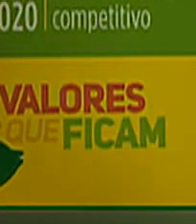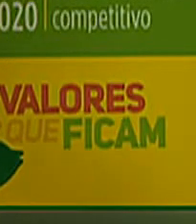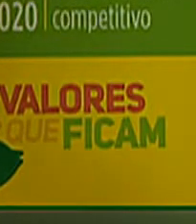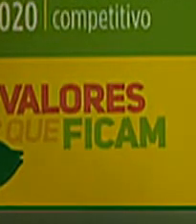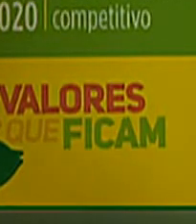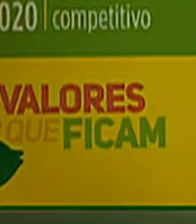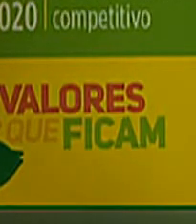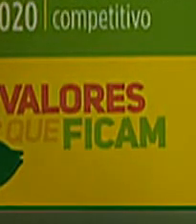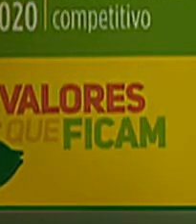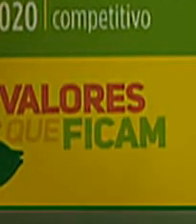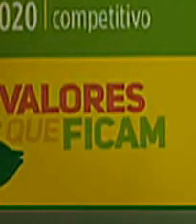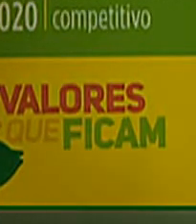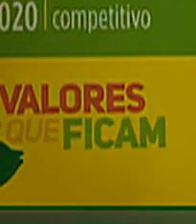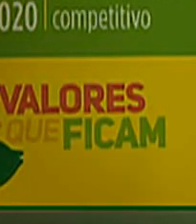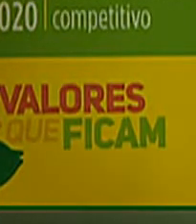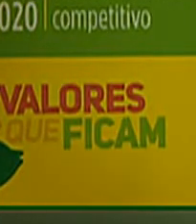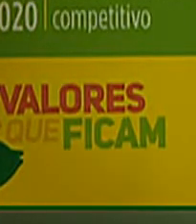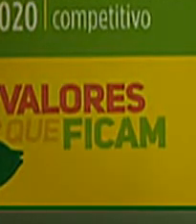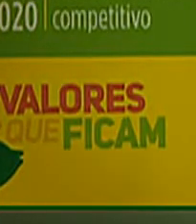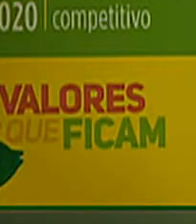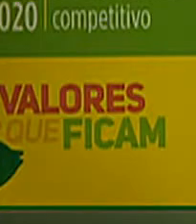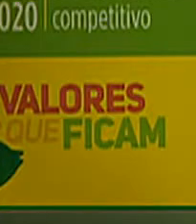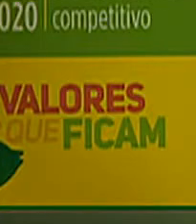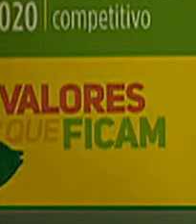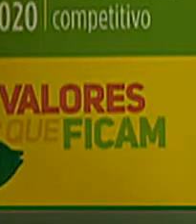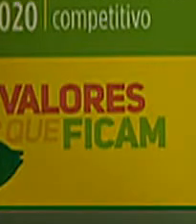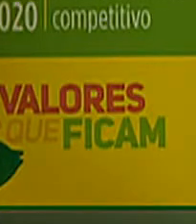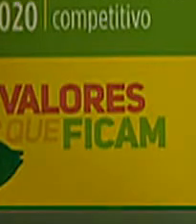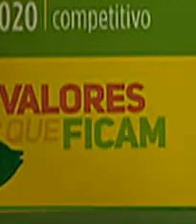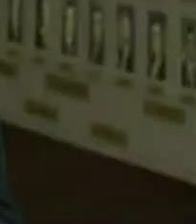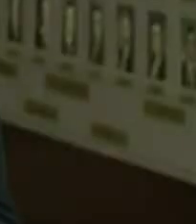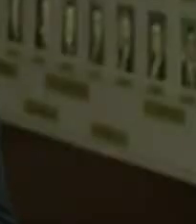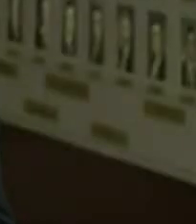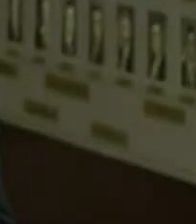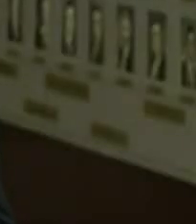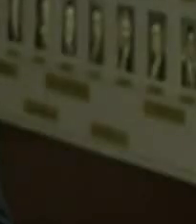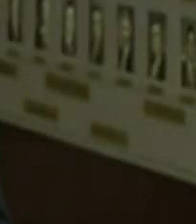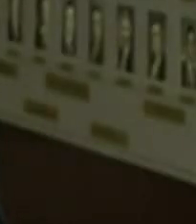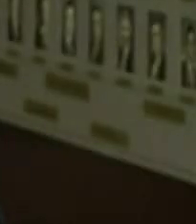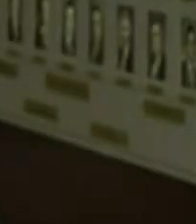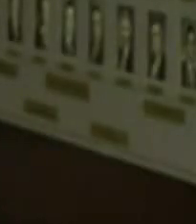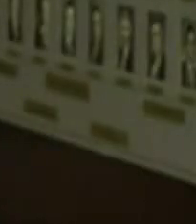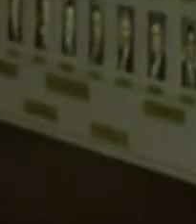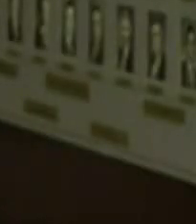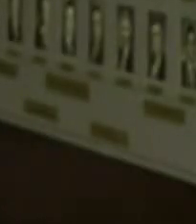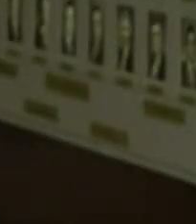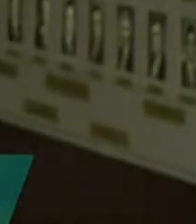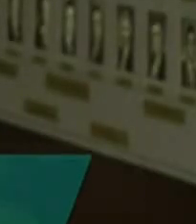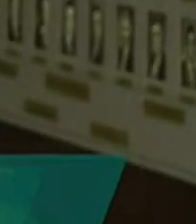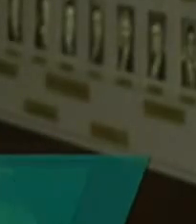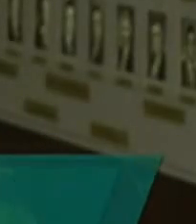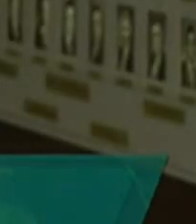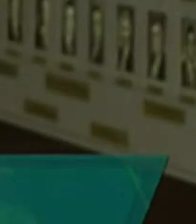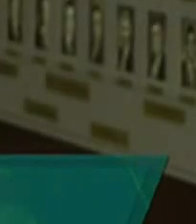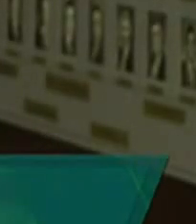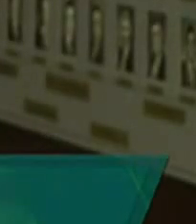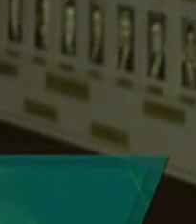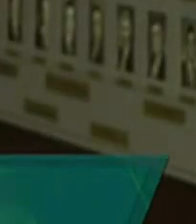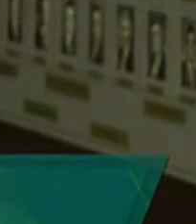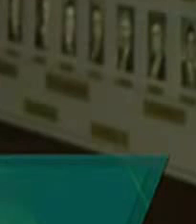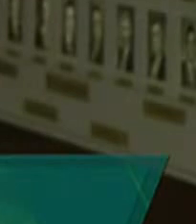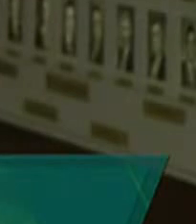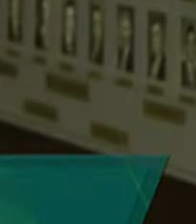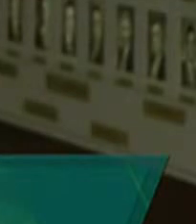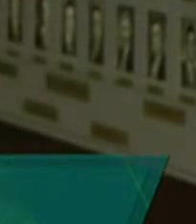quarta-feira, 1º de julho. As informações são do Antônio Zamansky. Os deputados estaduais participaram de duas